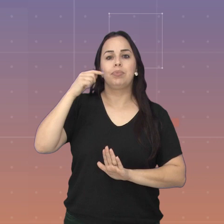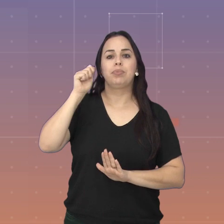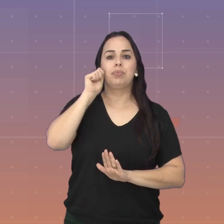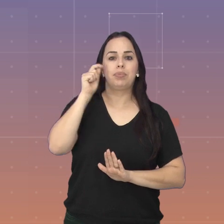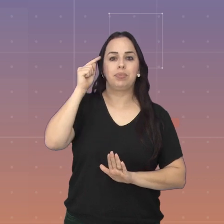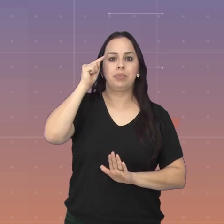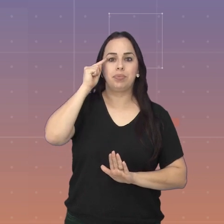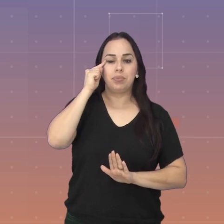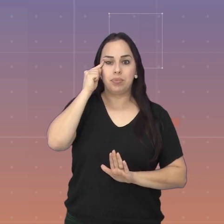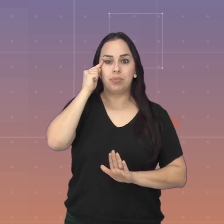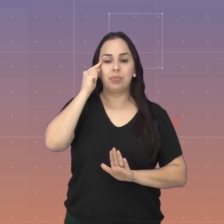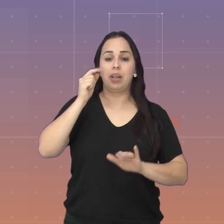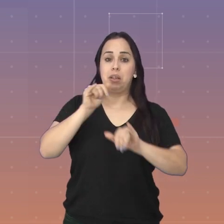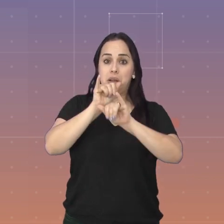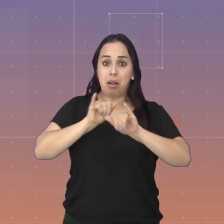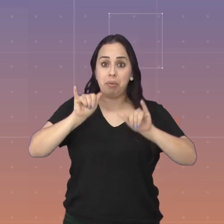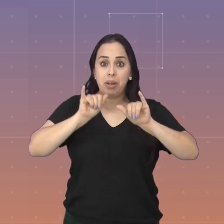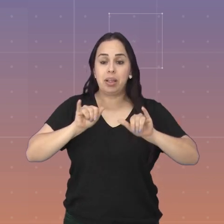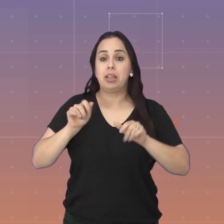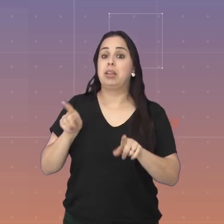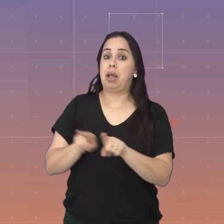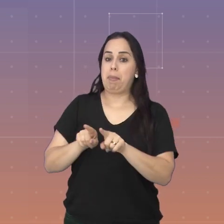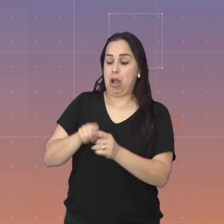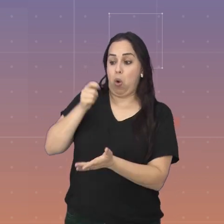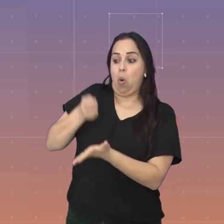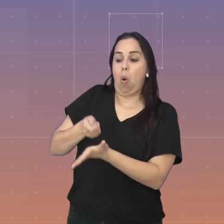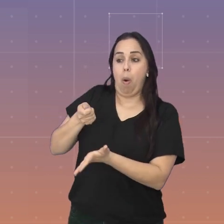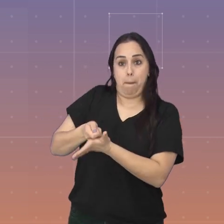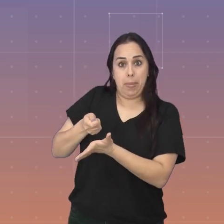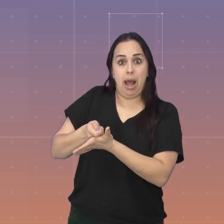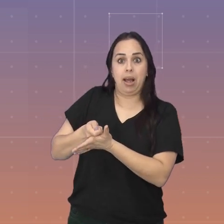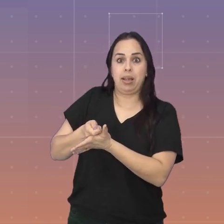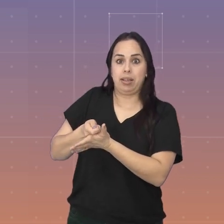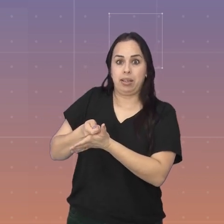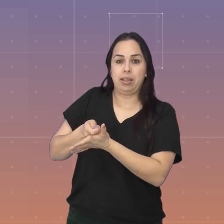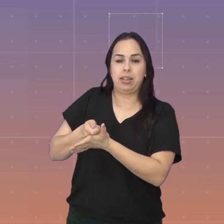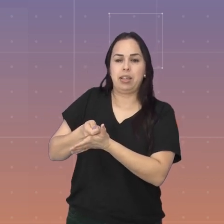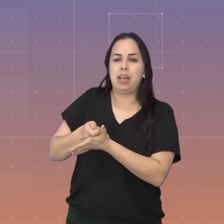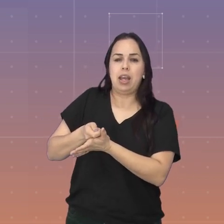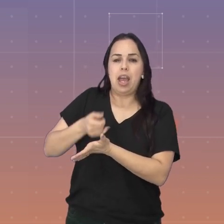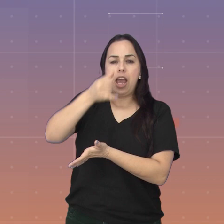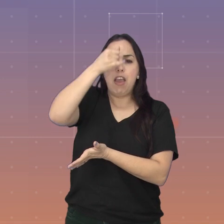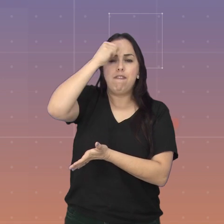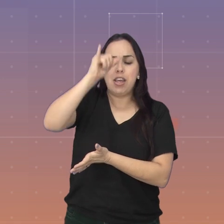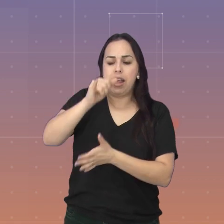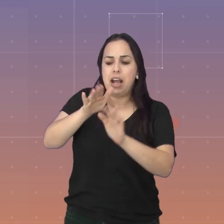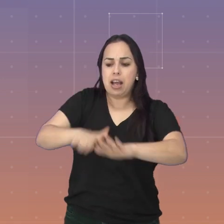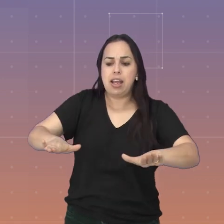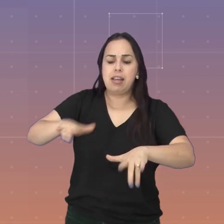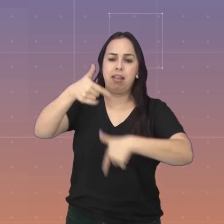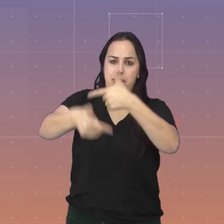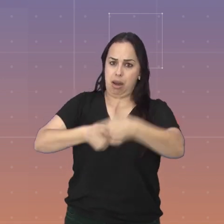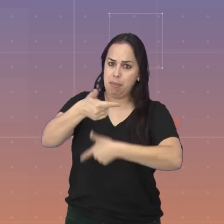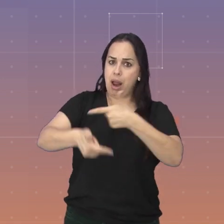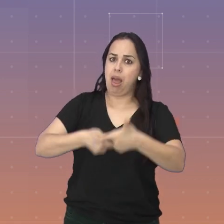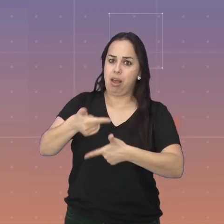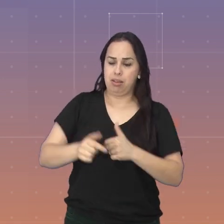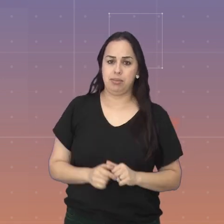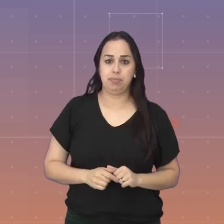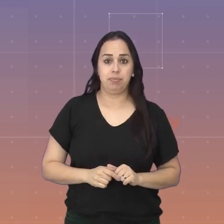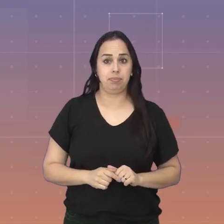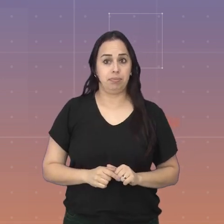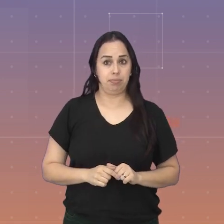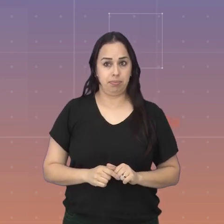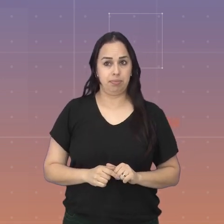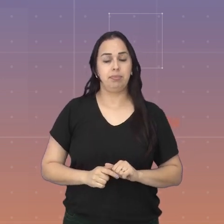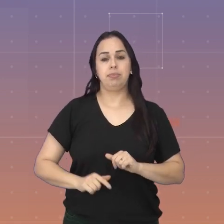dar mais visibilidade ao assunto e cobrar das autoridades ações efetivas para erradicar o trabalho infantil.